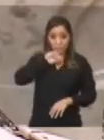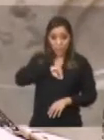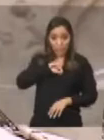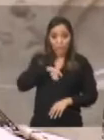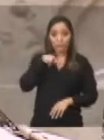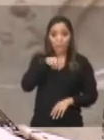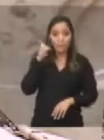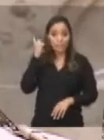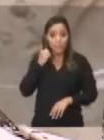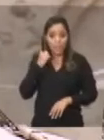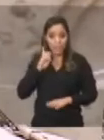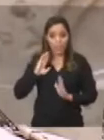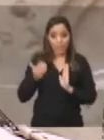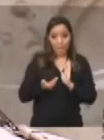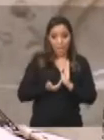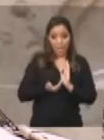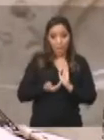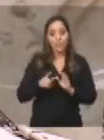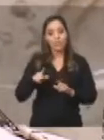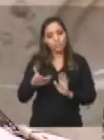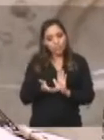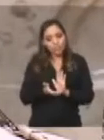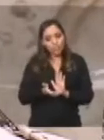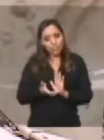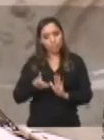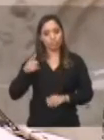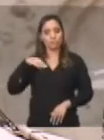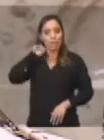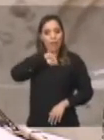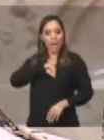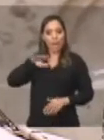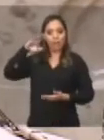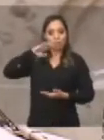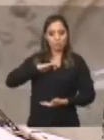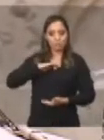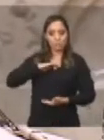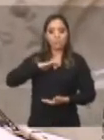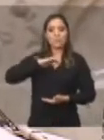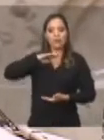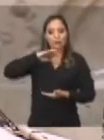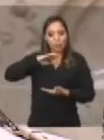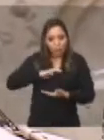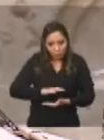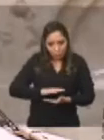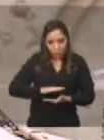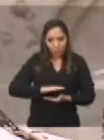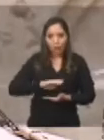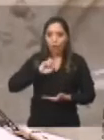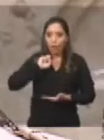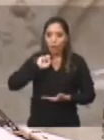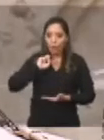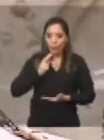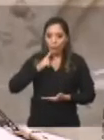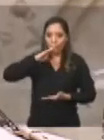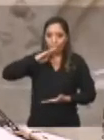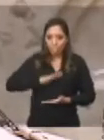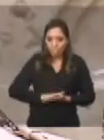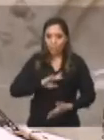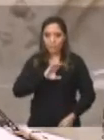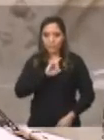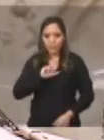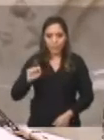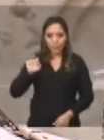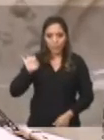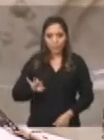Deputados era imediatamente retirada de sua conta integralmente ou quase integralmente. A título de exemplo, no